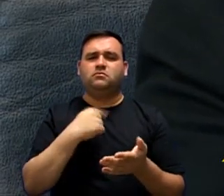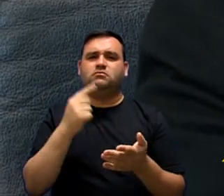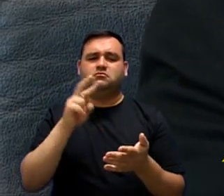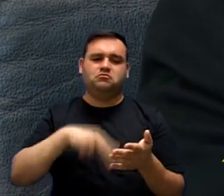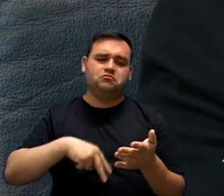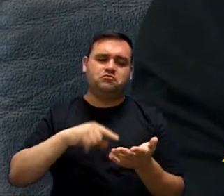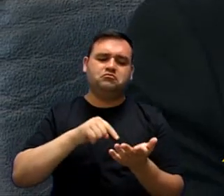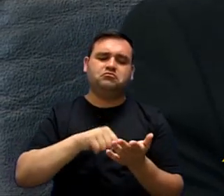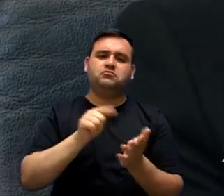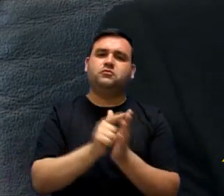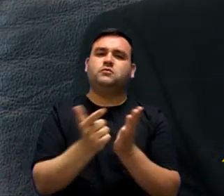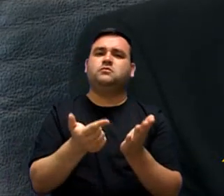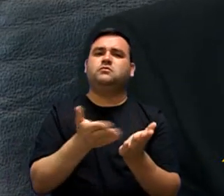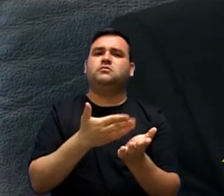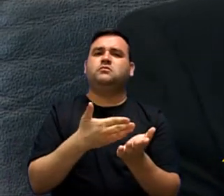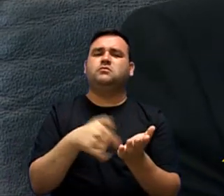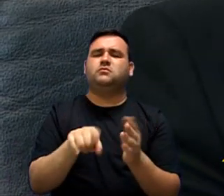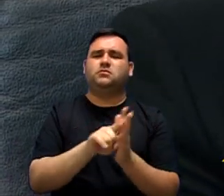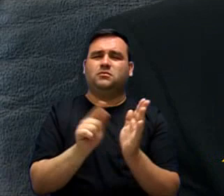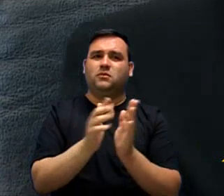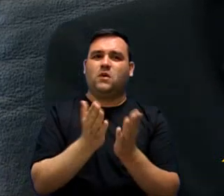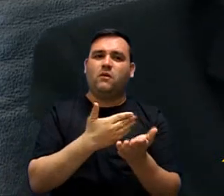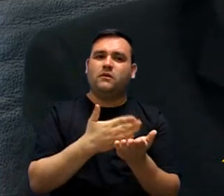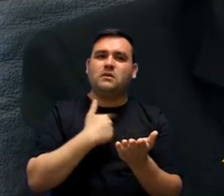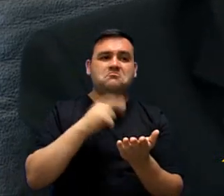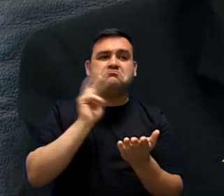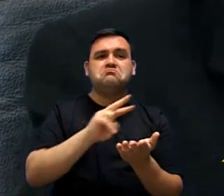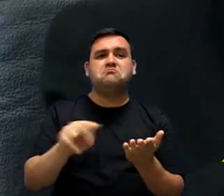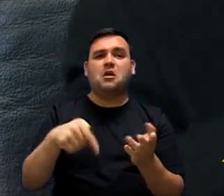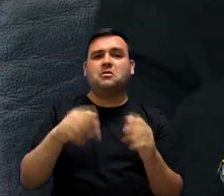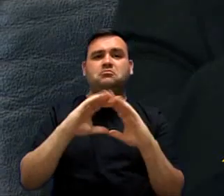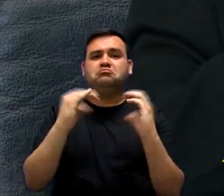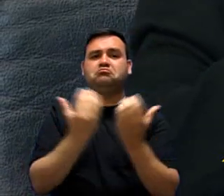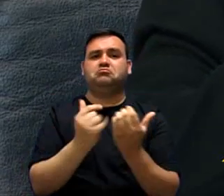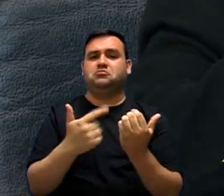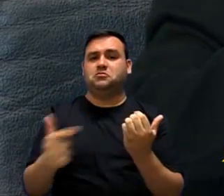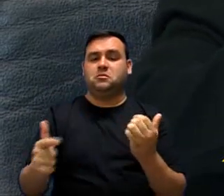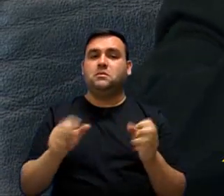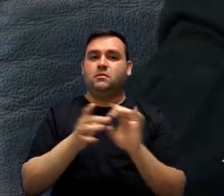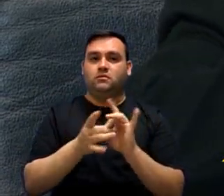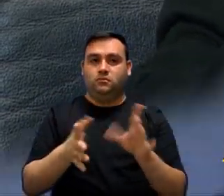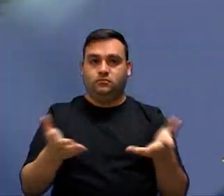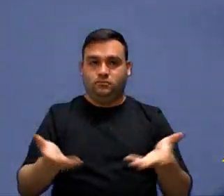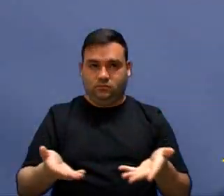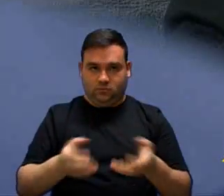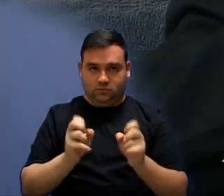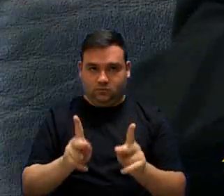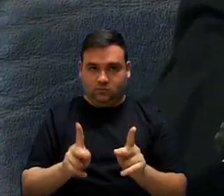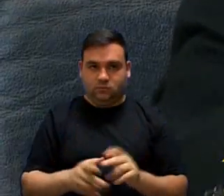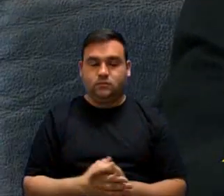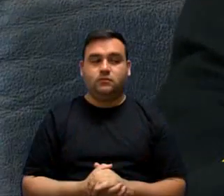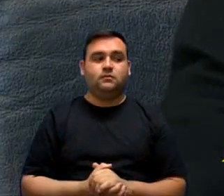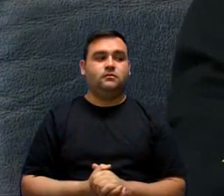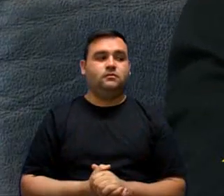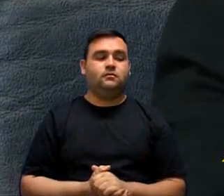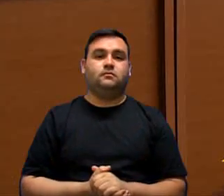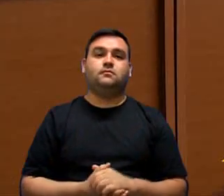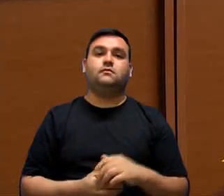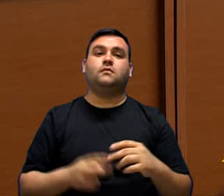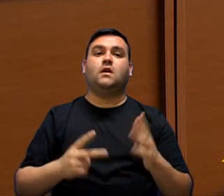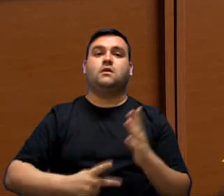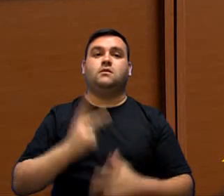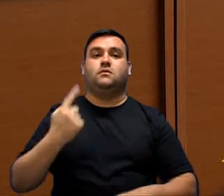essa matéria e quase não vejo denominação pela Câmara, né? Mas está autorizado, né?